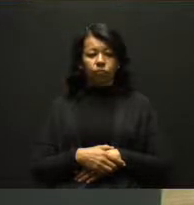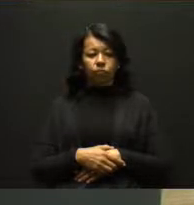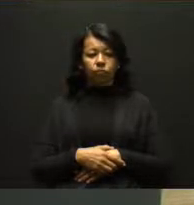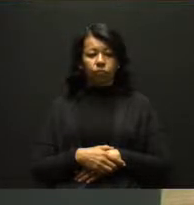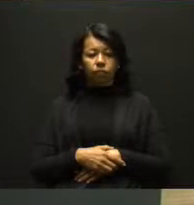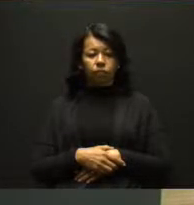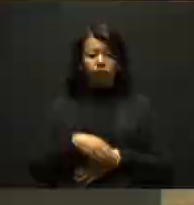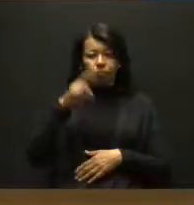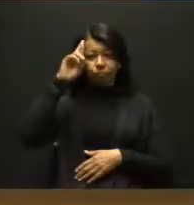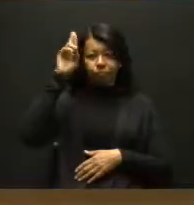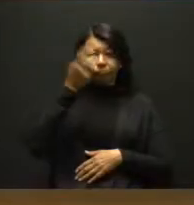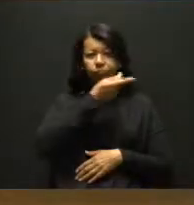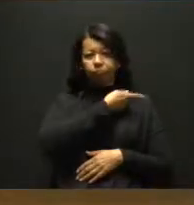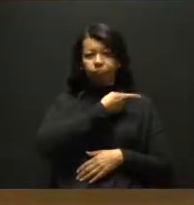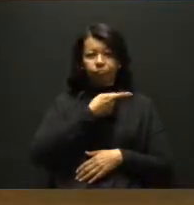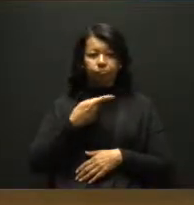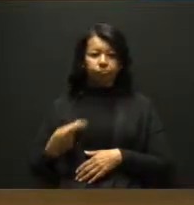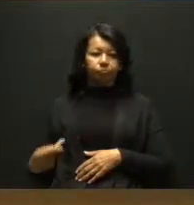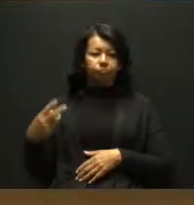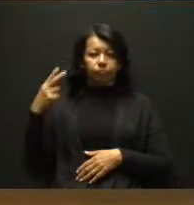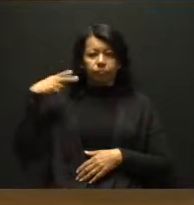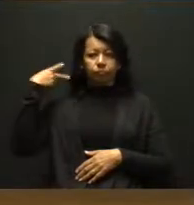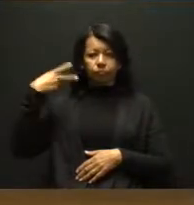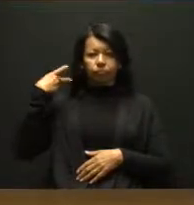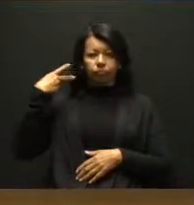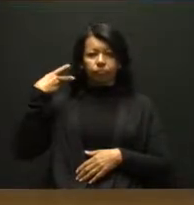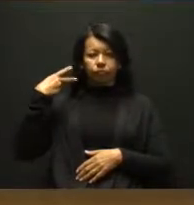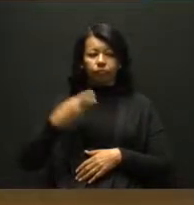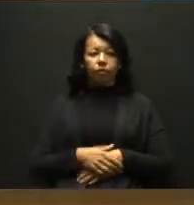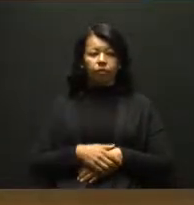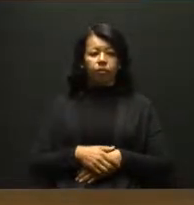seu presidente nove páginas